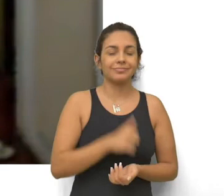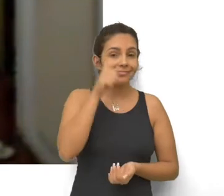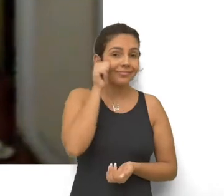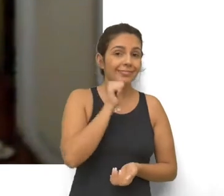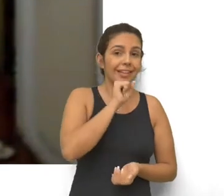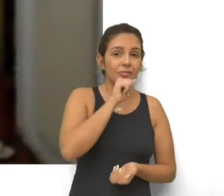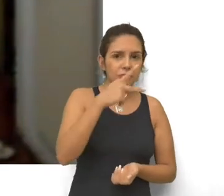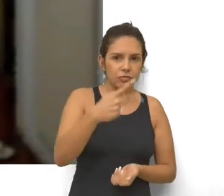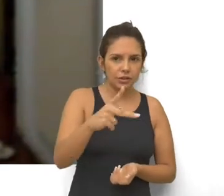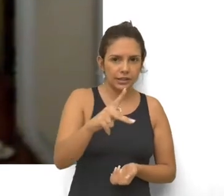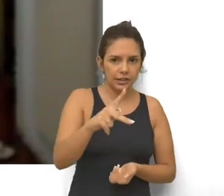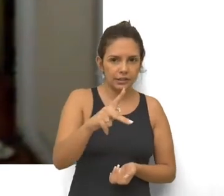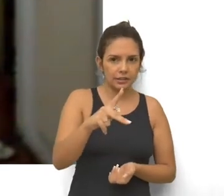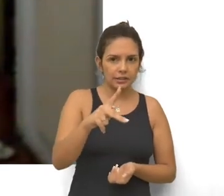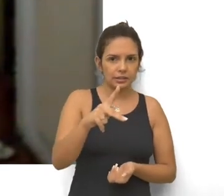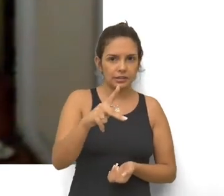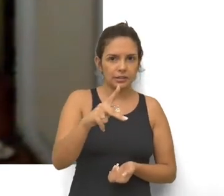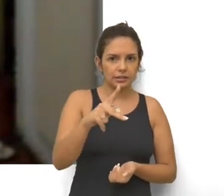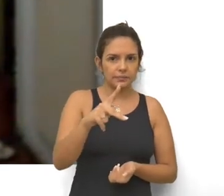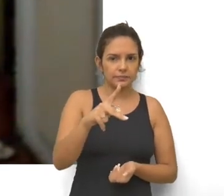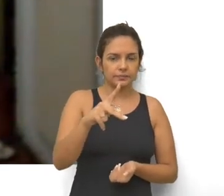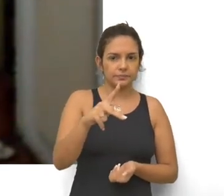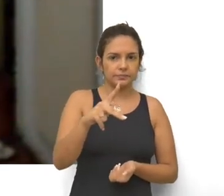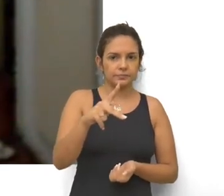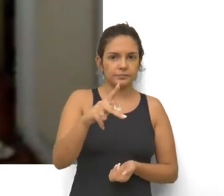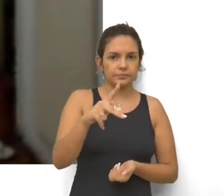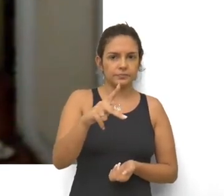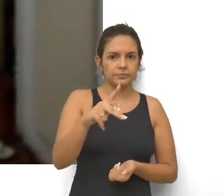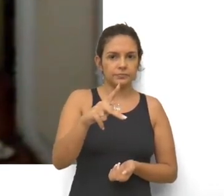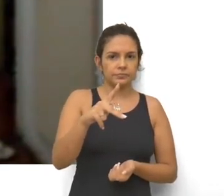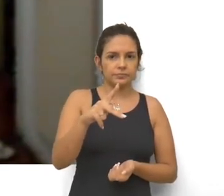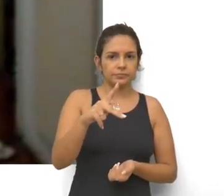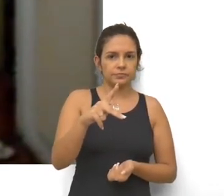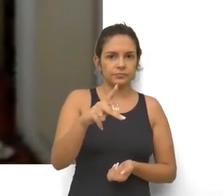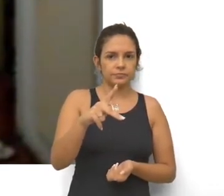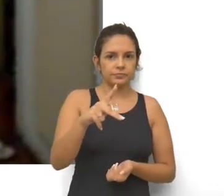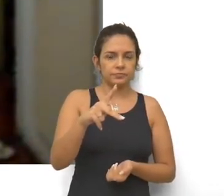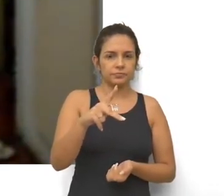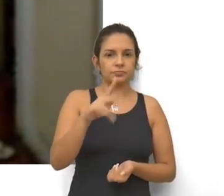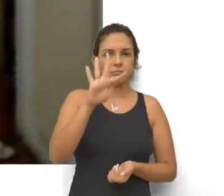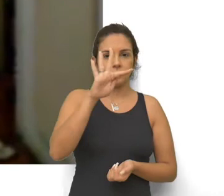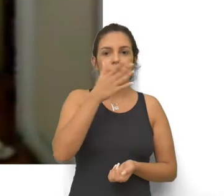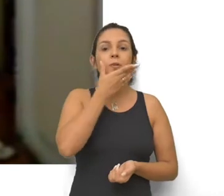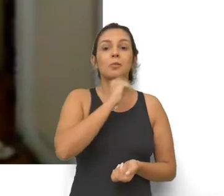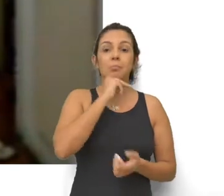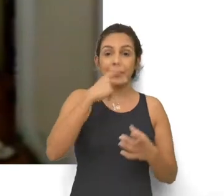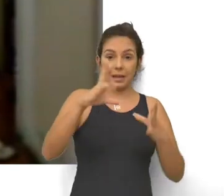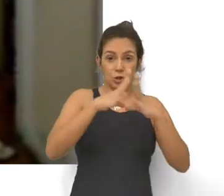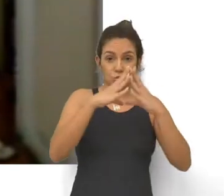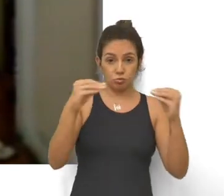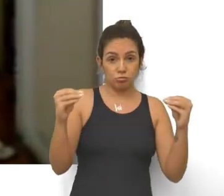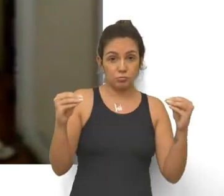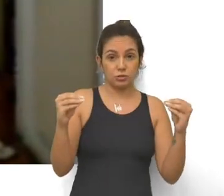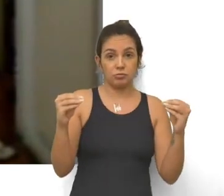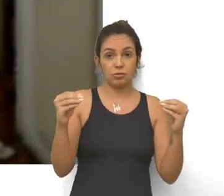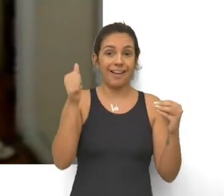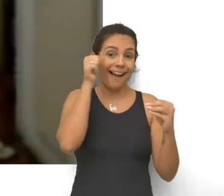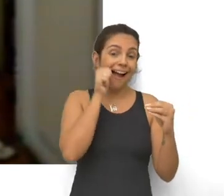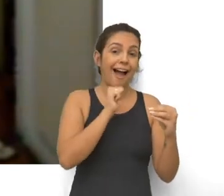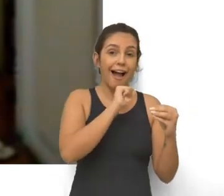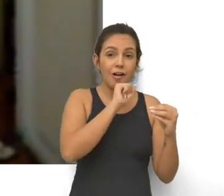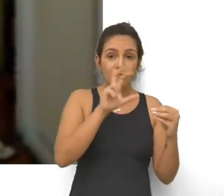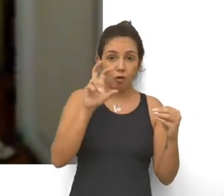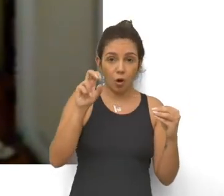dele, a avó do Felipe, né? O Fernando Santa Cruz, o pai dele é um desaparecido. E a